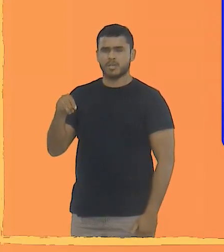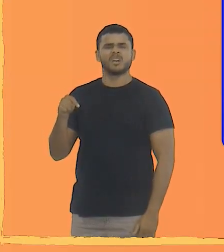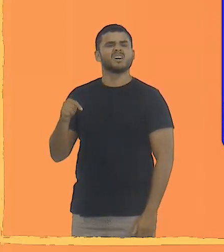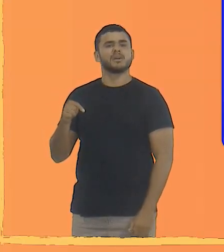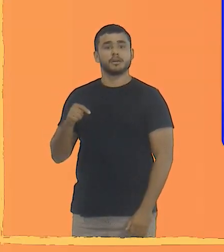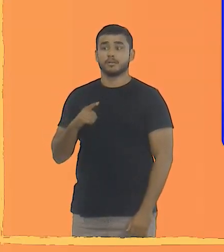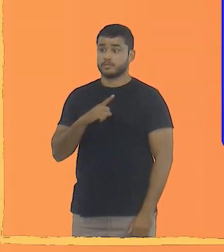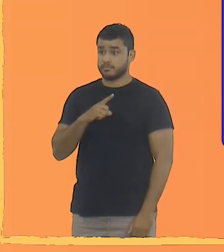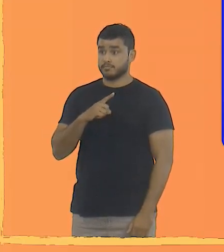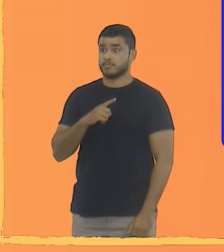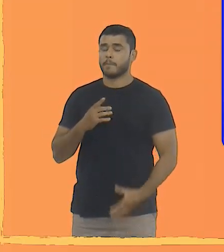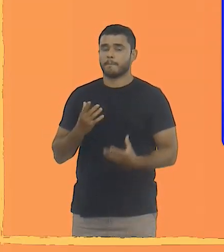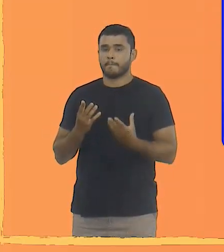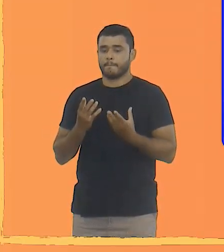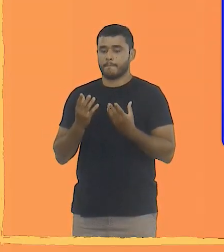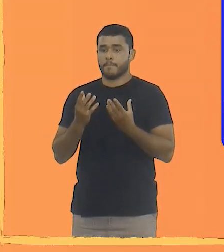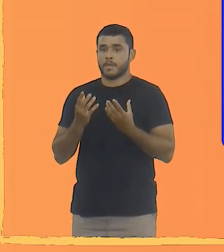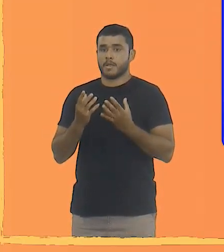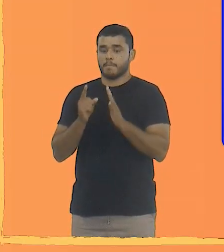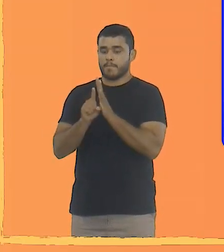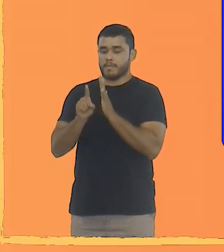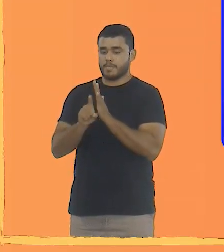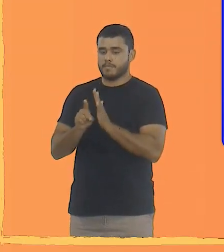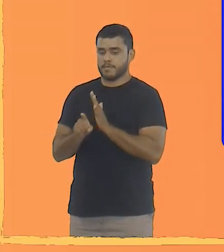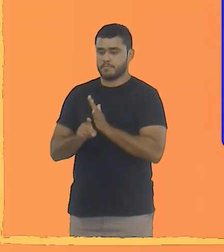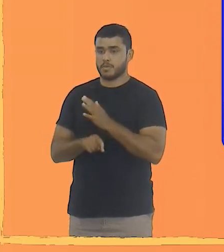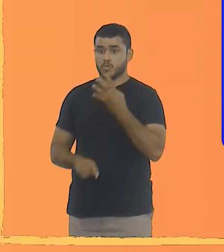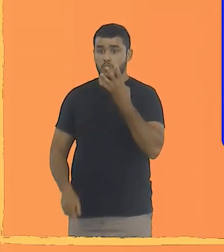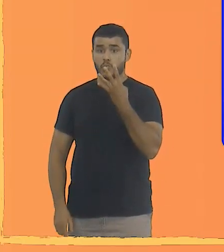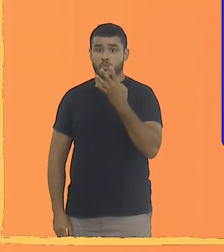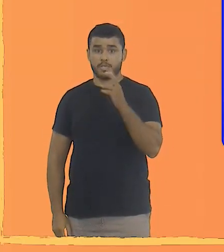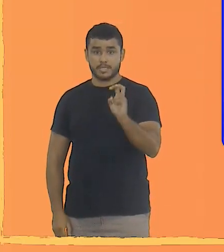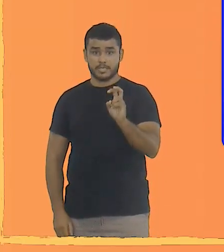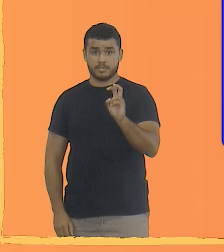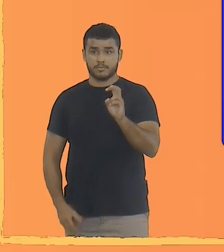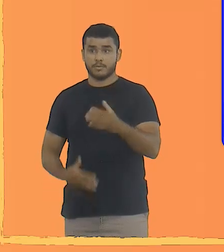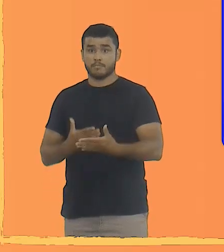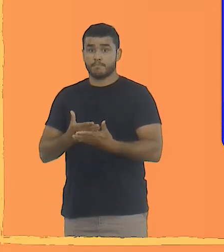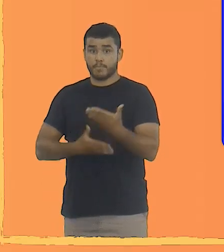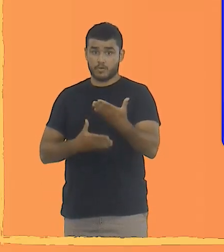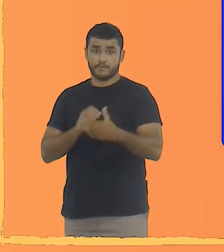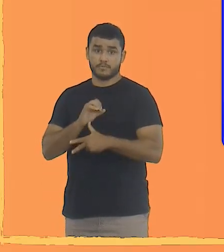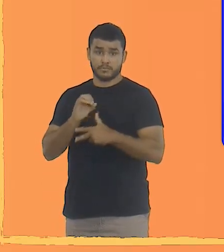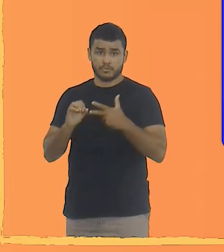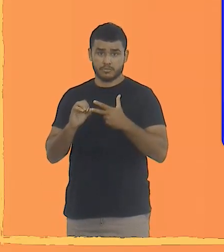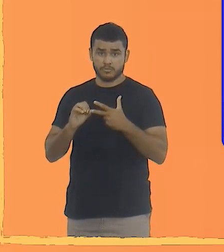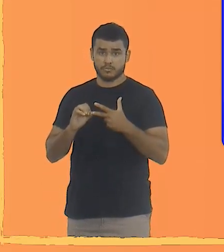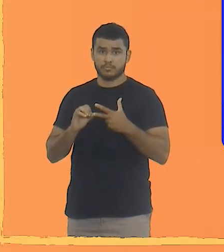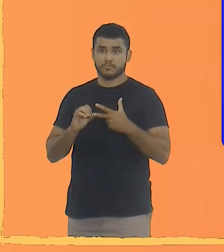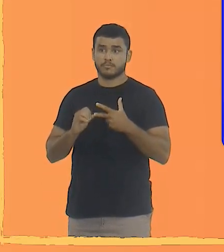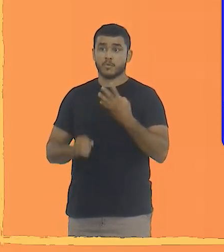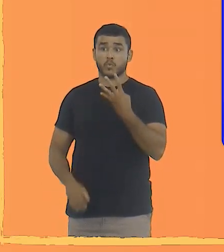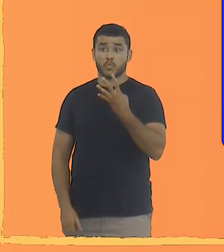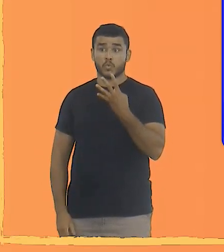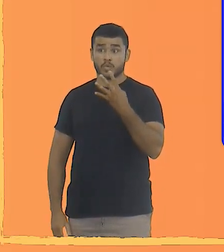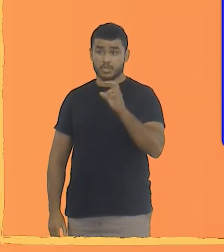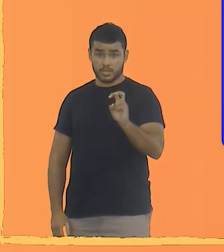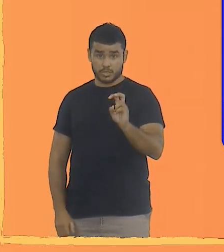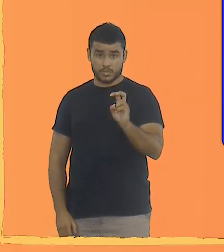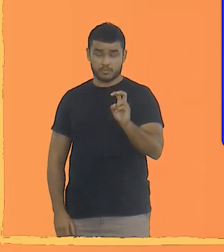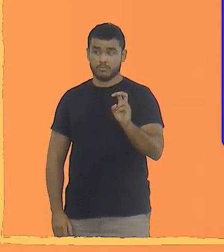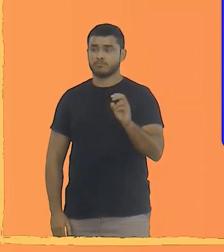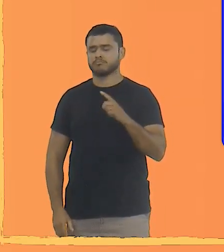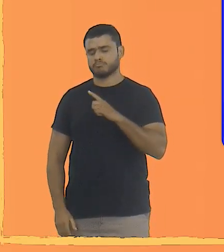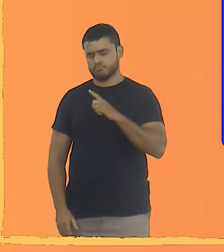encontra 45 questões somente de matemática. Matemática tem muitos temas para se trabalhar.